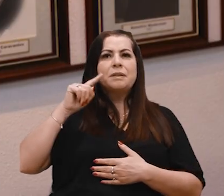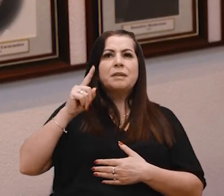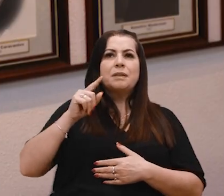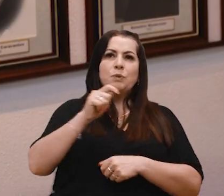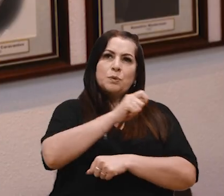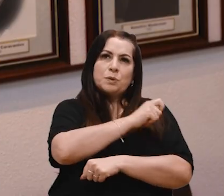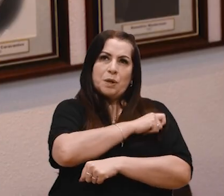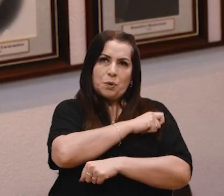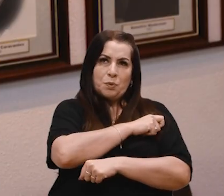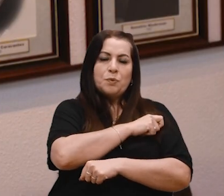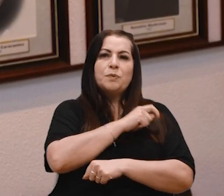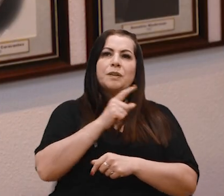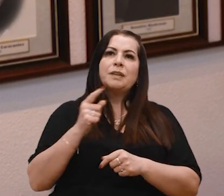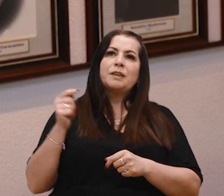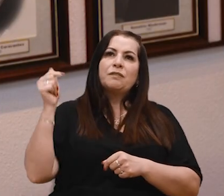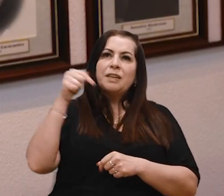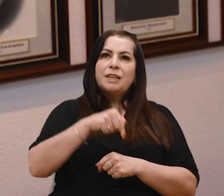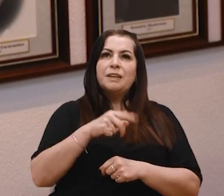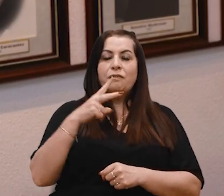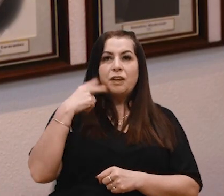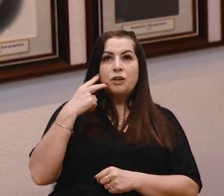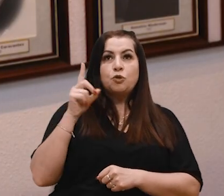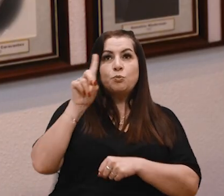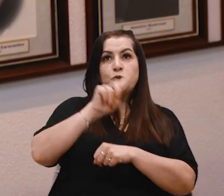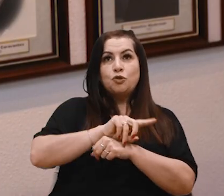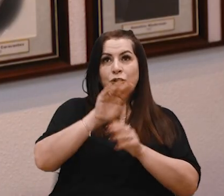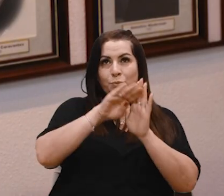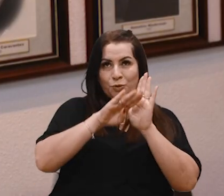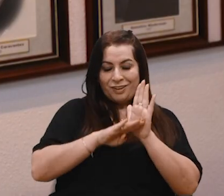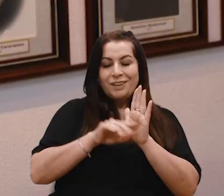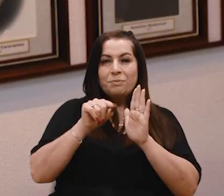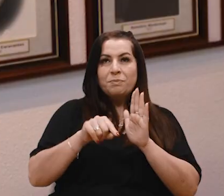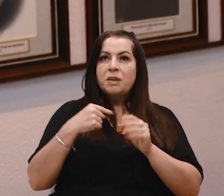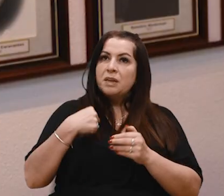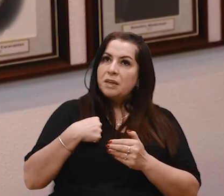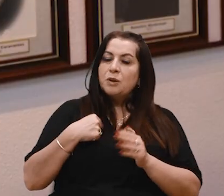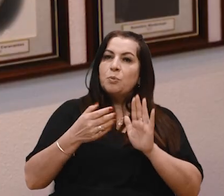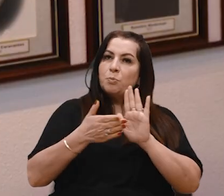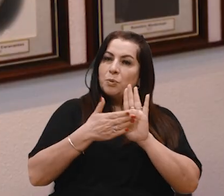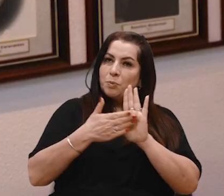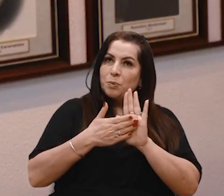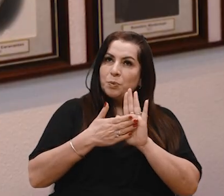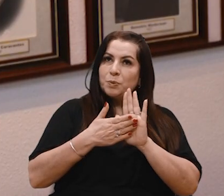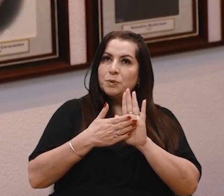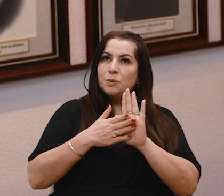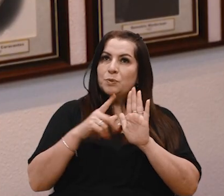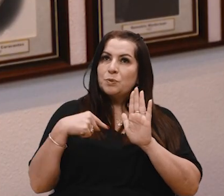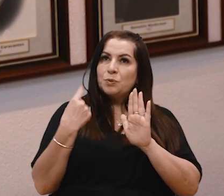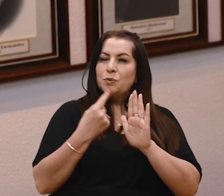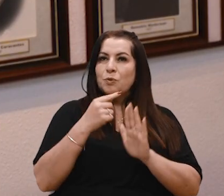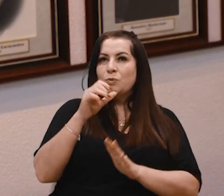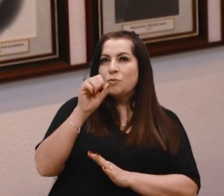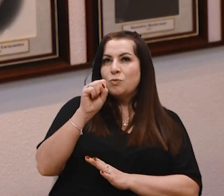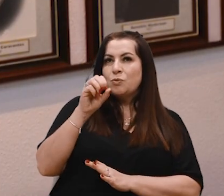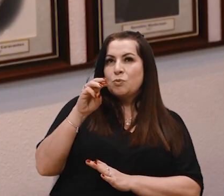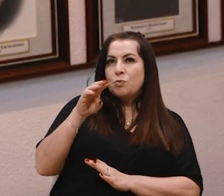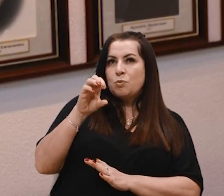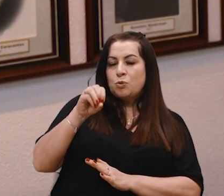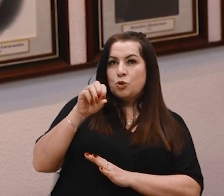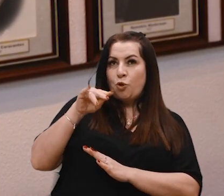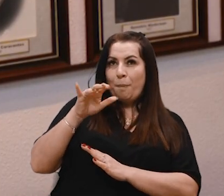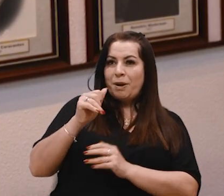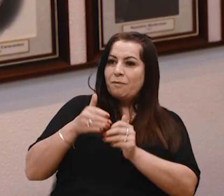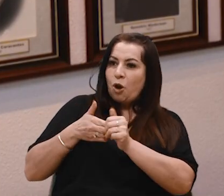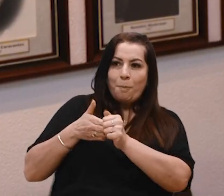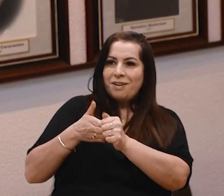época me lembro que a gente recebeu os estudantes, né, que vieram ser vereadores por um dia, até eu que propus para eles serem os nossos sombras,